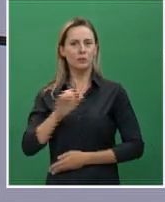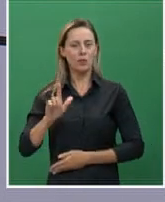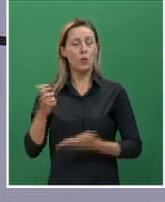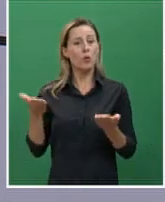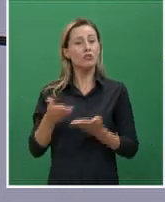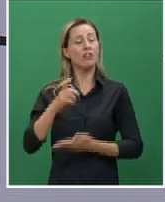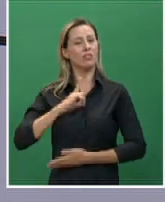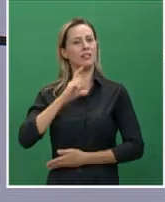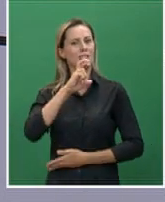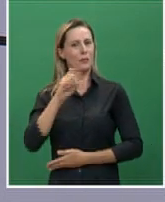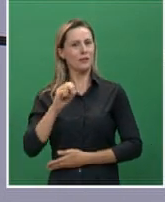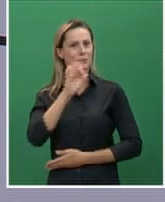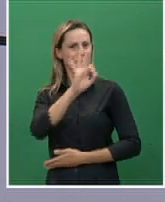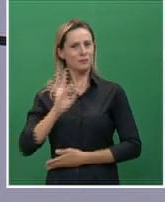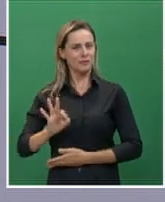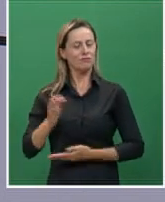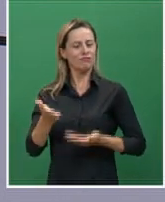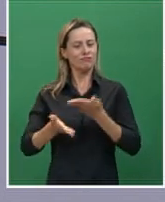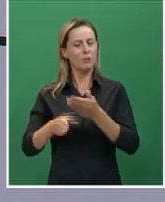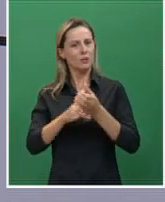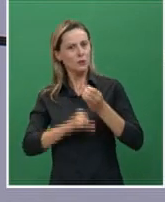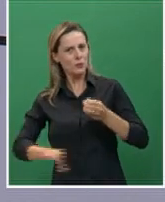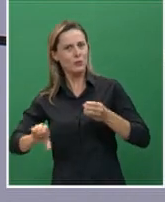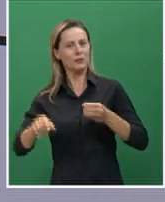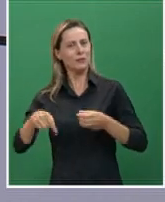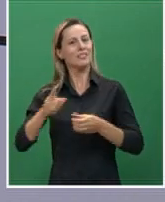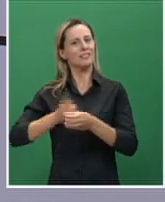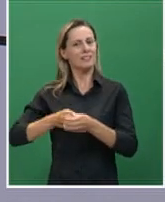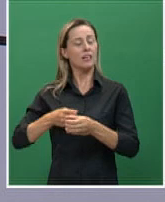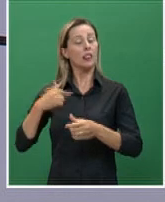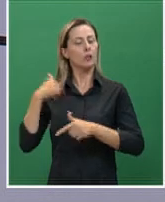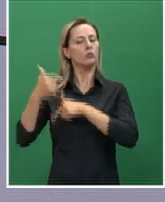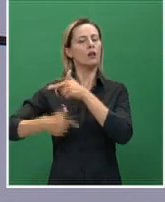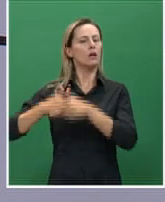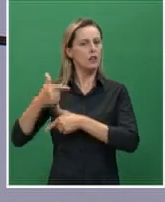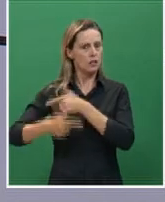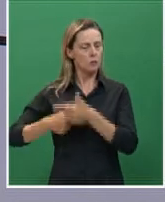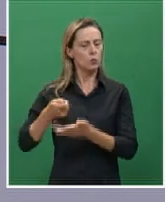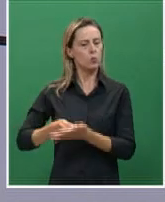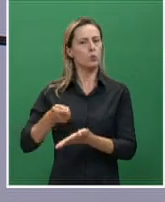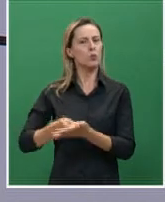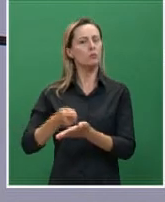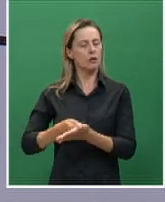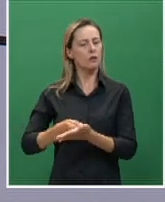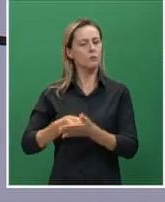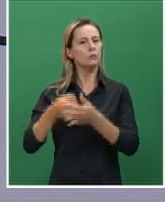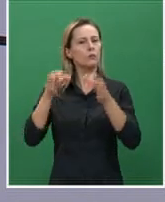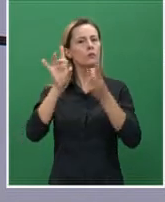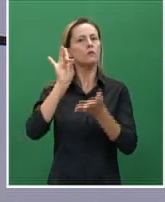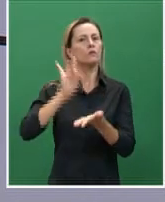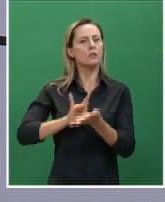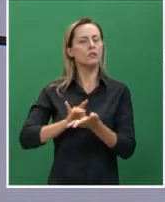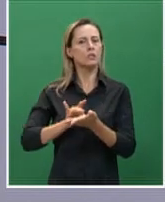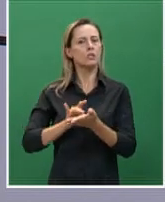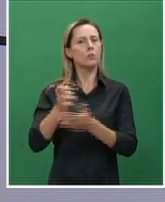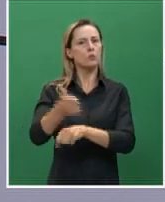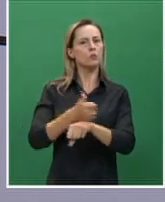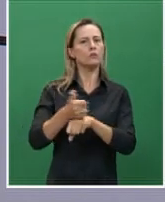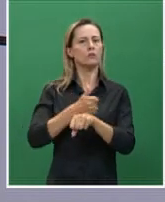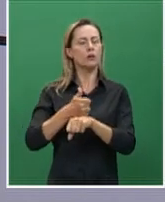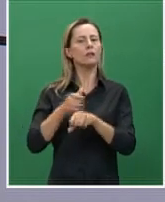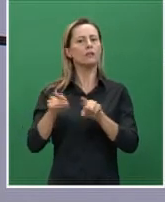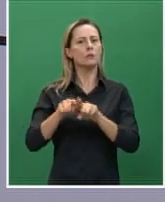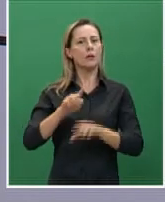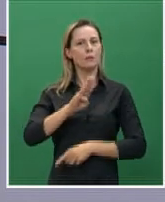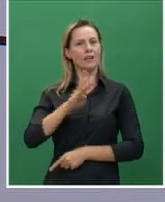temos 50 por cento de esgoto tratado na cidade temos trabalhado e cobrado a eficiência das obras e inclusive da brk